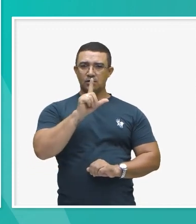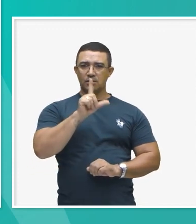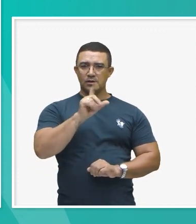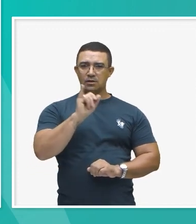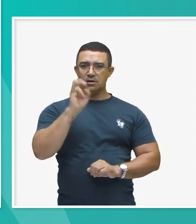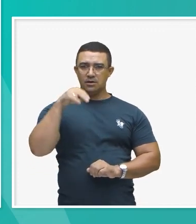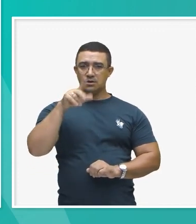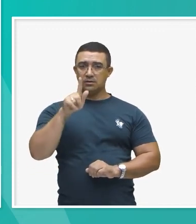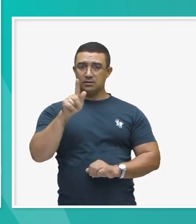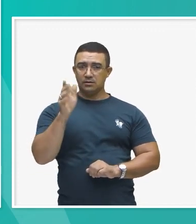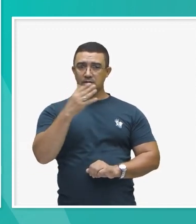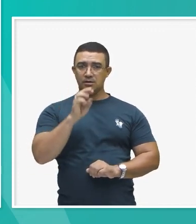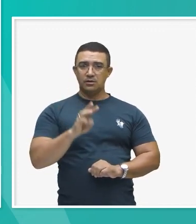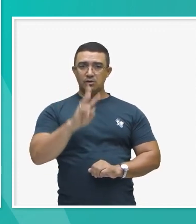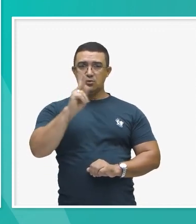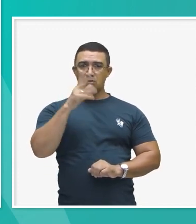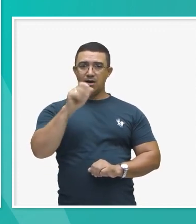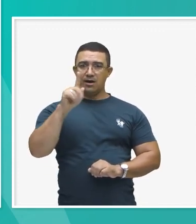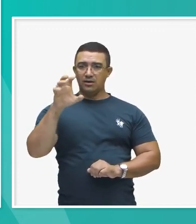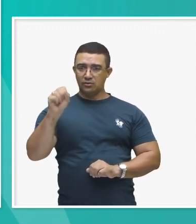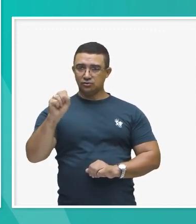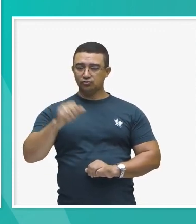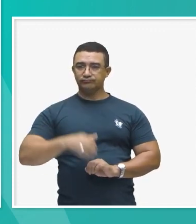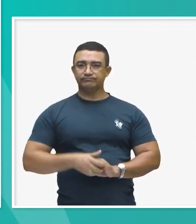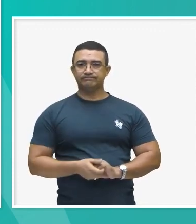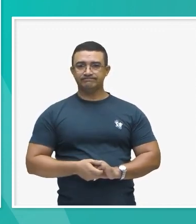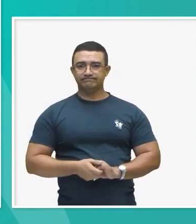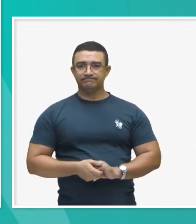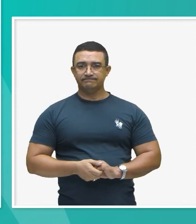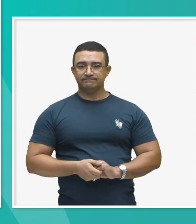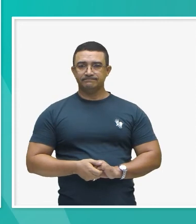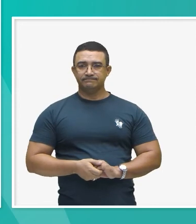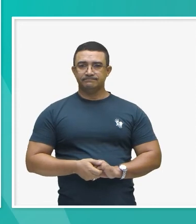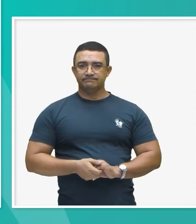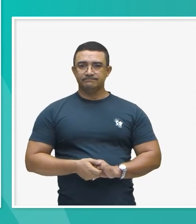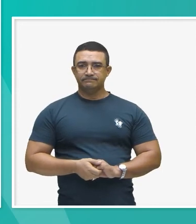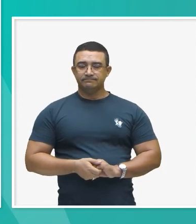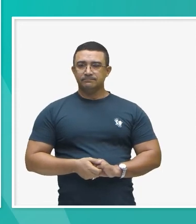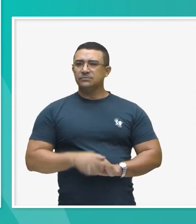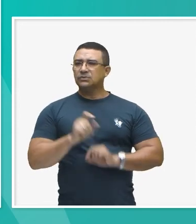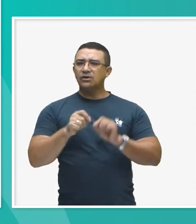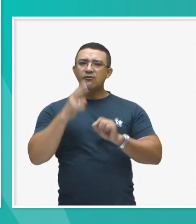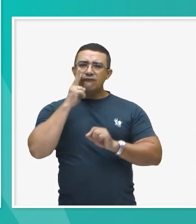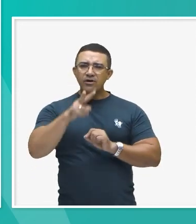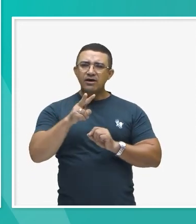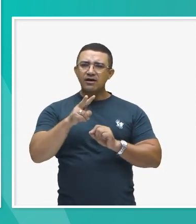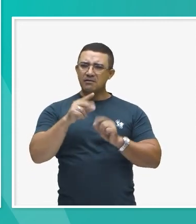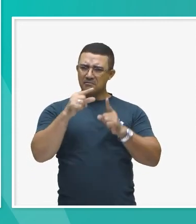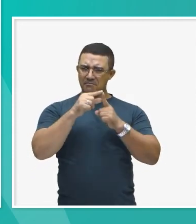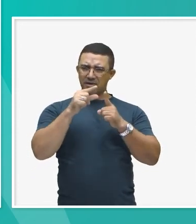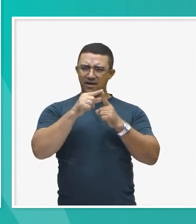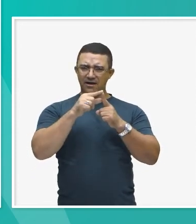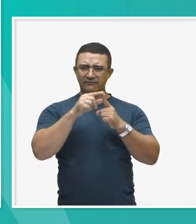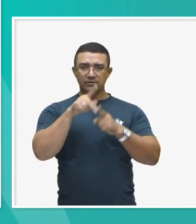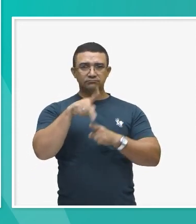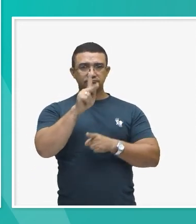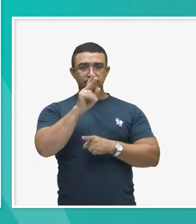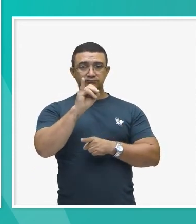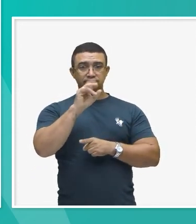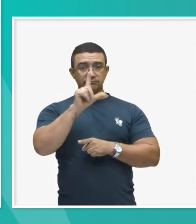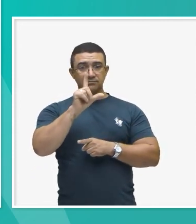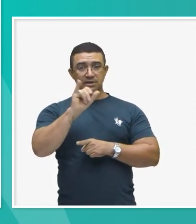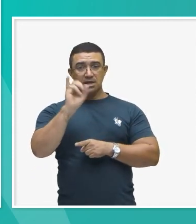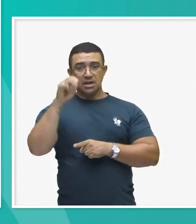expressão killing é bastante conhecida, né, gente? Quando você olha essa palavra killing e você percebe que ela ainda está